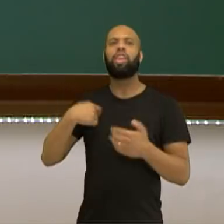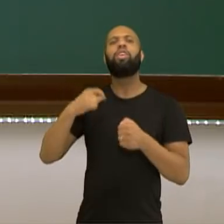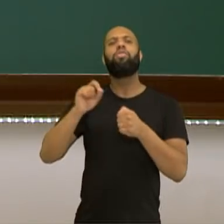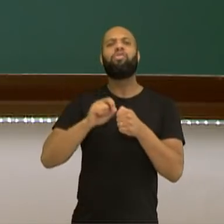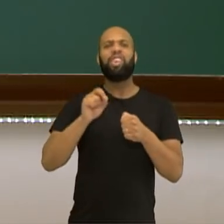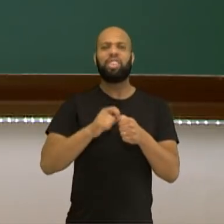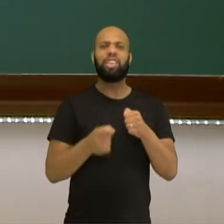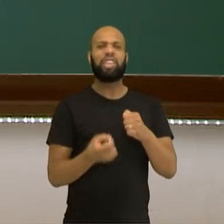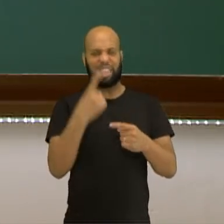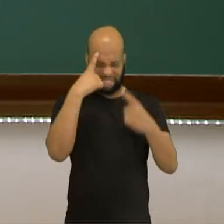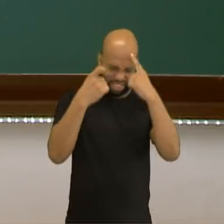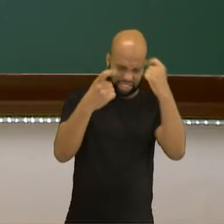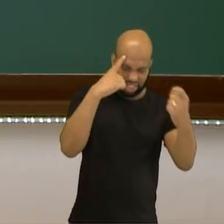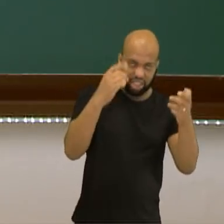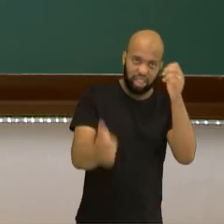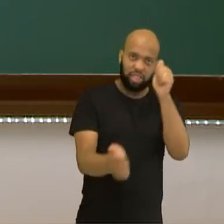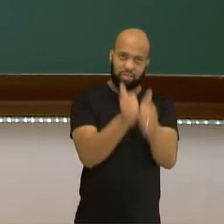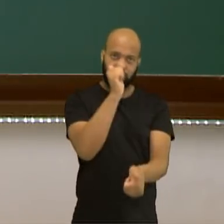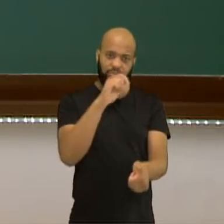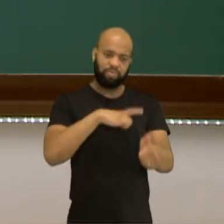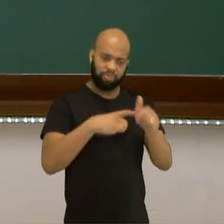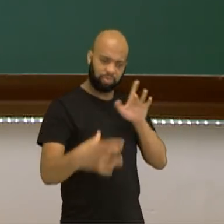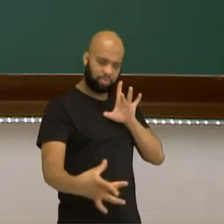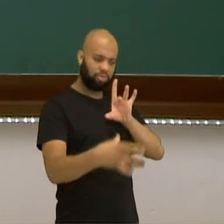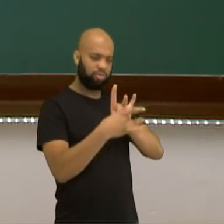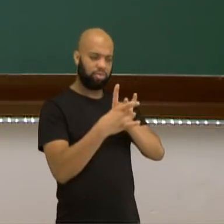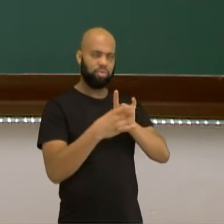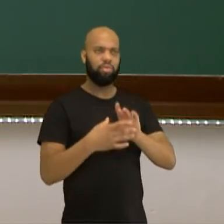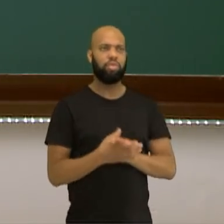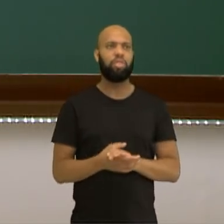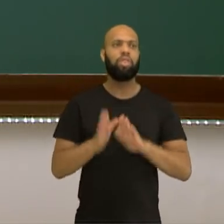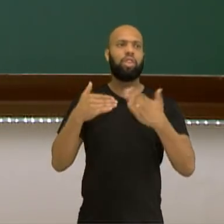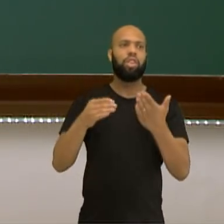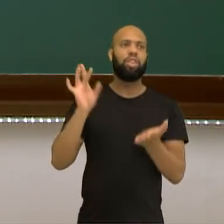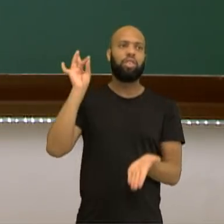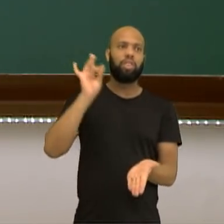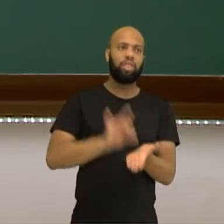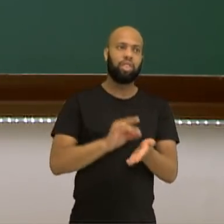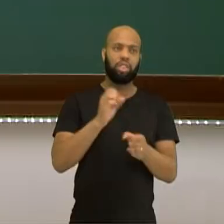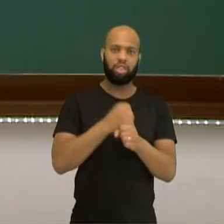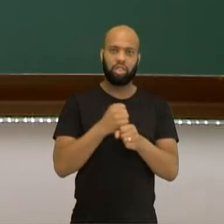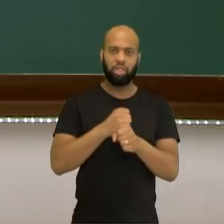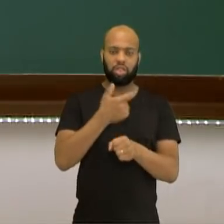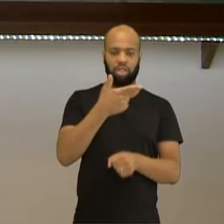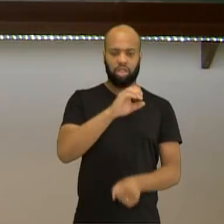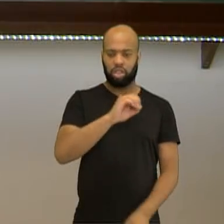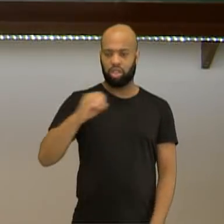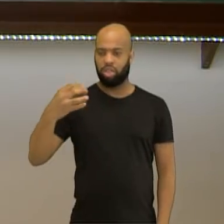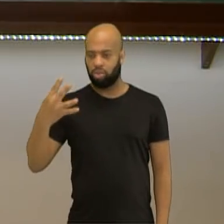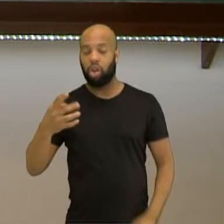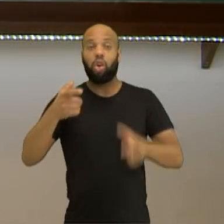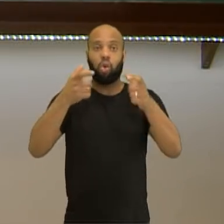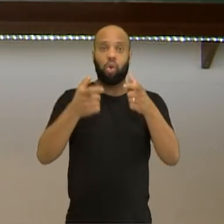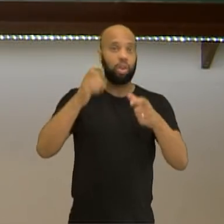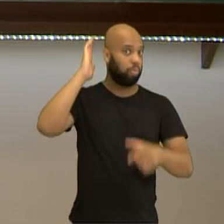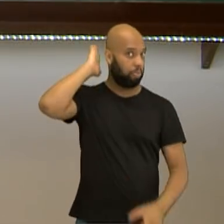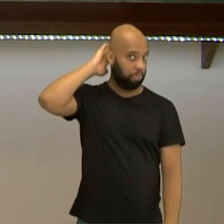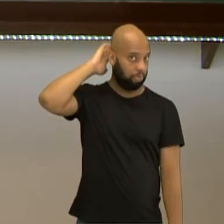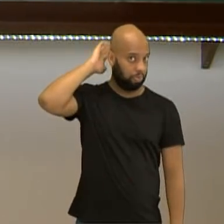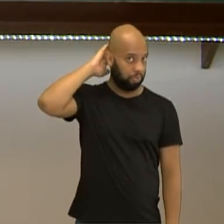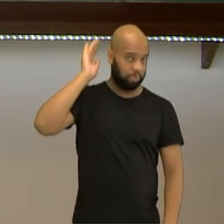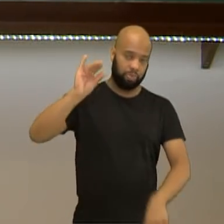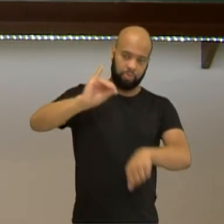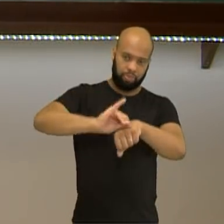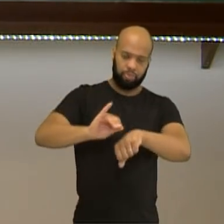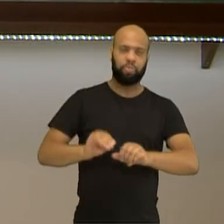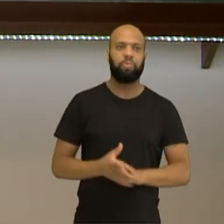fazer um esporte relacionado a isso, né? Oficial em 2004 em Belém, né? A gente